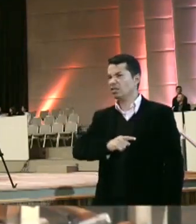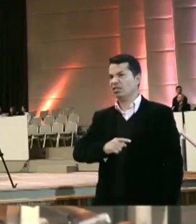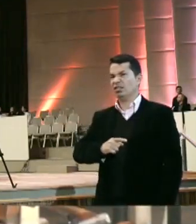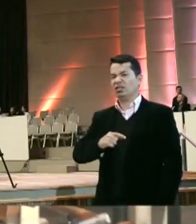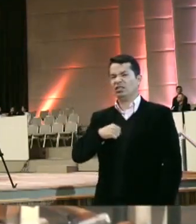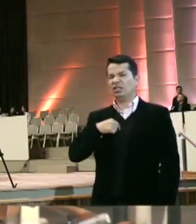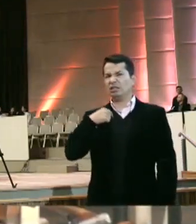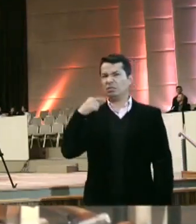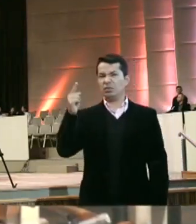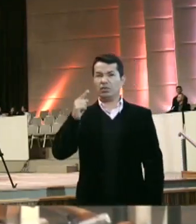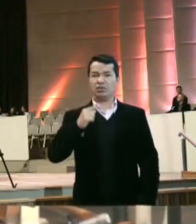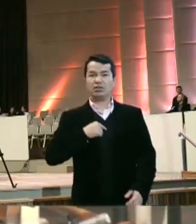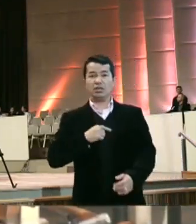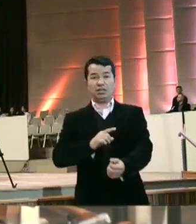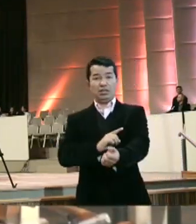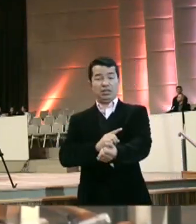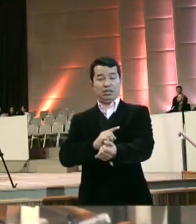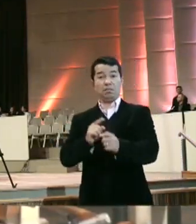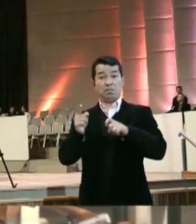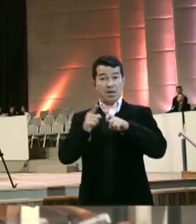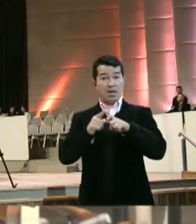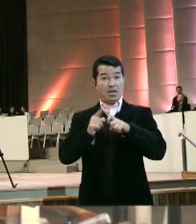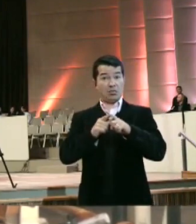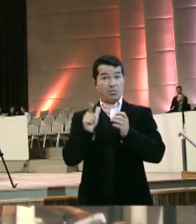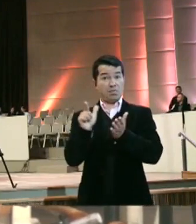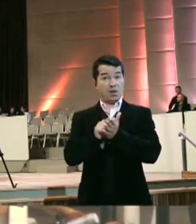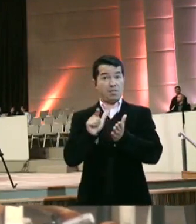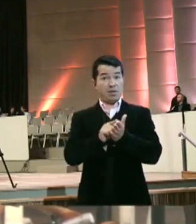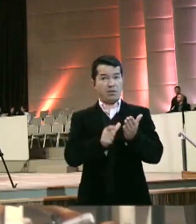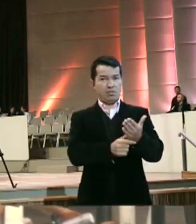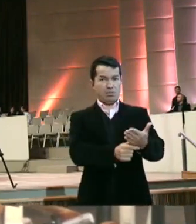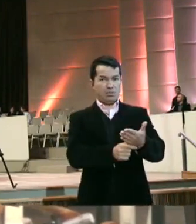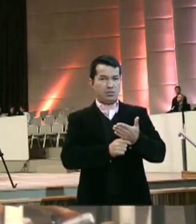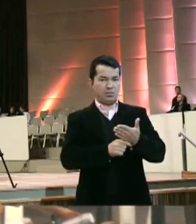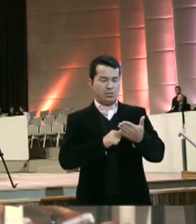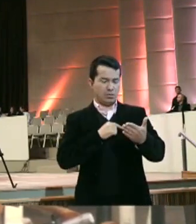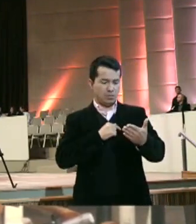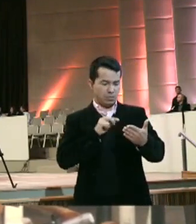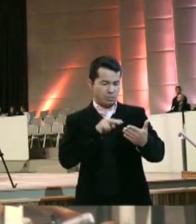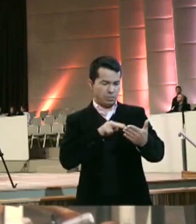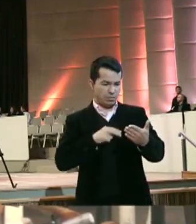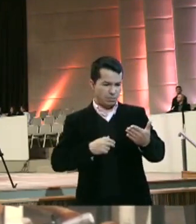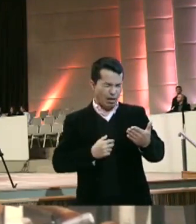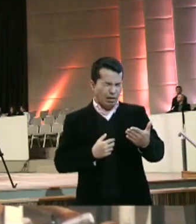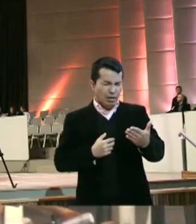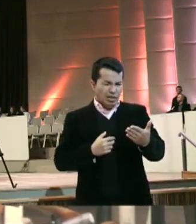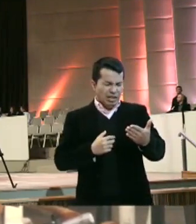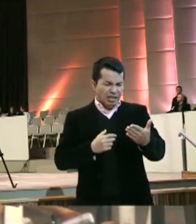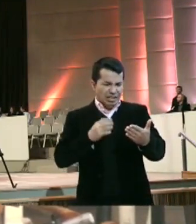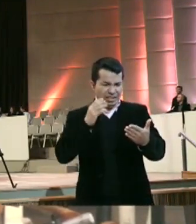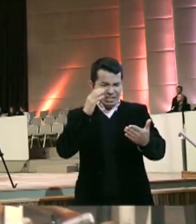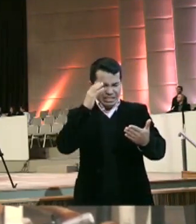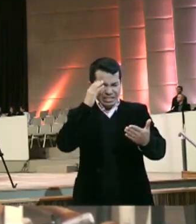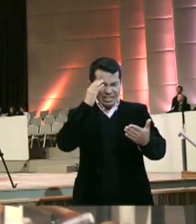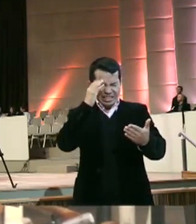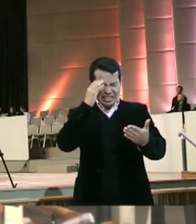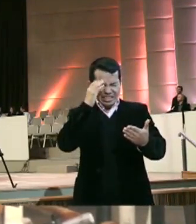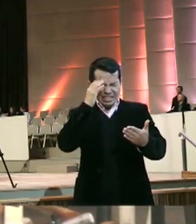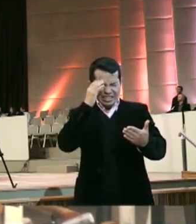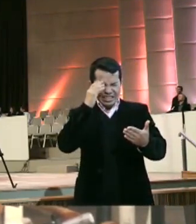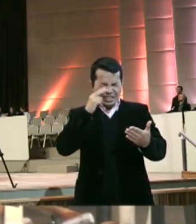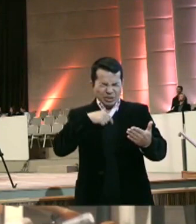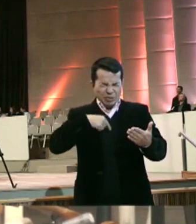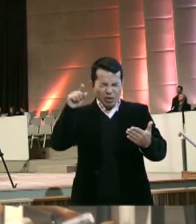eu peguei aquele papel e eu olhei, nem falei com o médico, olhei, eu falei: misericórdia, estou com diabetes, estou